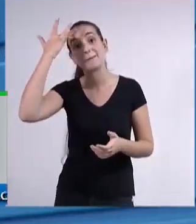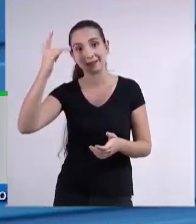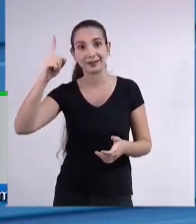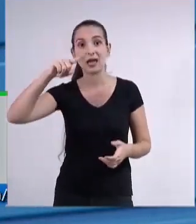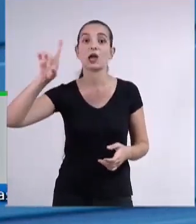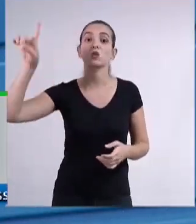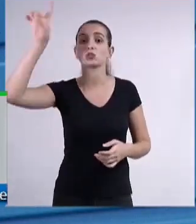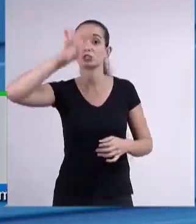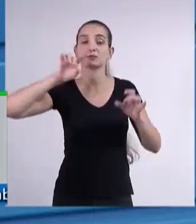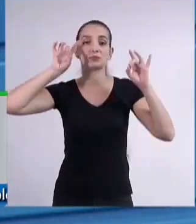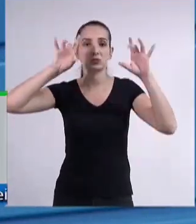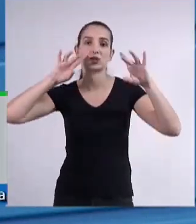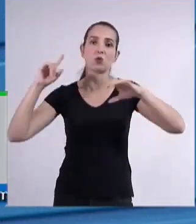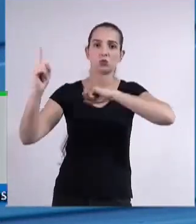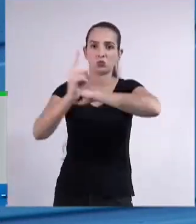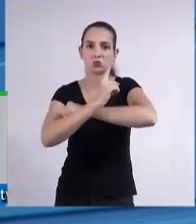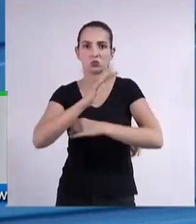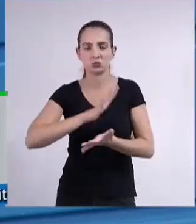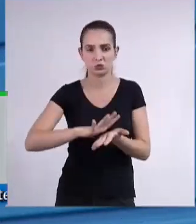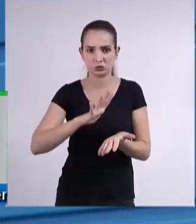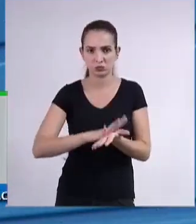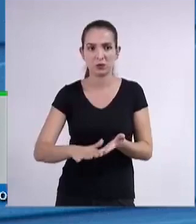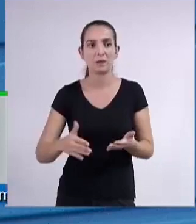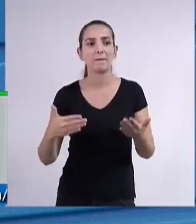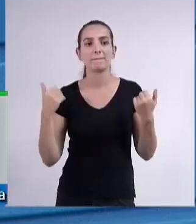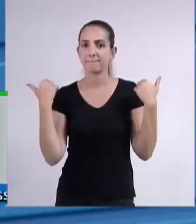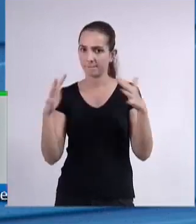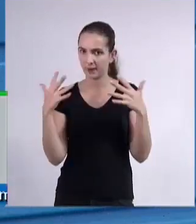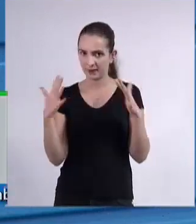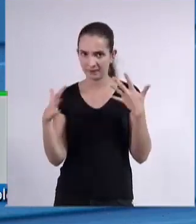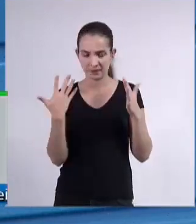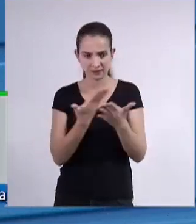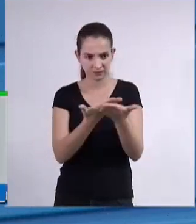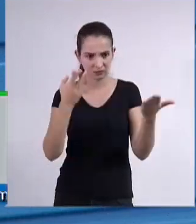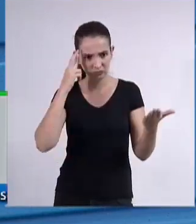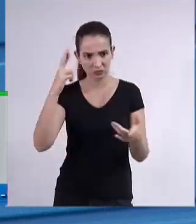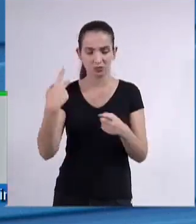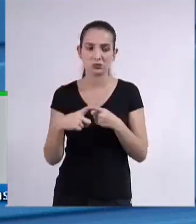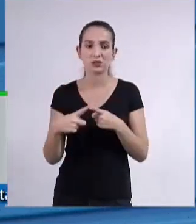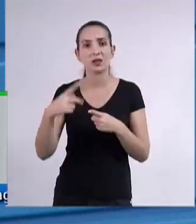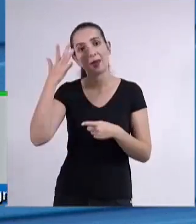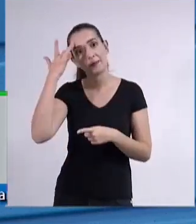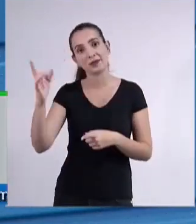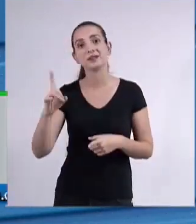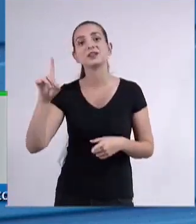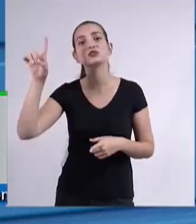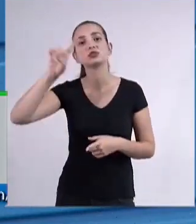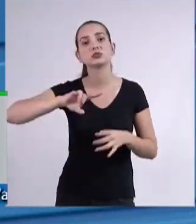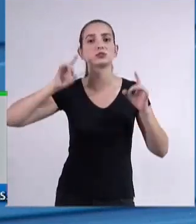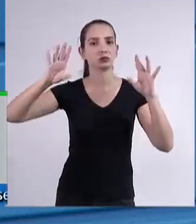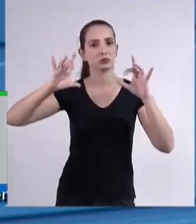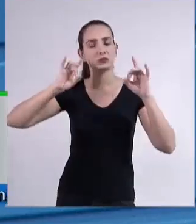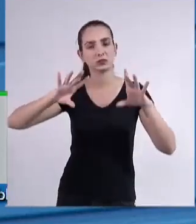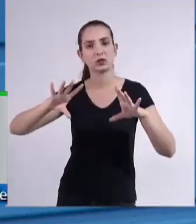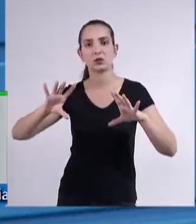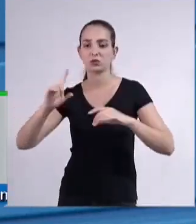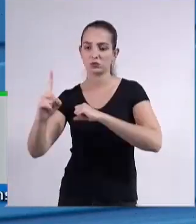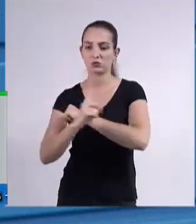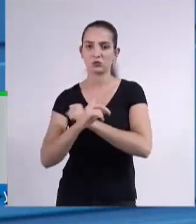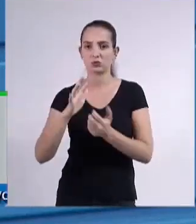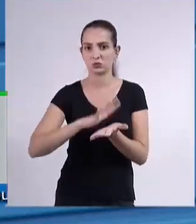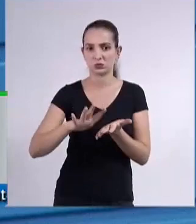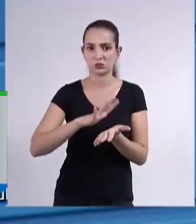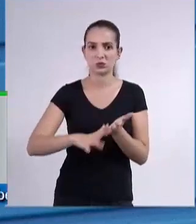esse parabéns a Vossa Excelência, porque amanhã se comemora a data que houve o